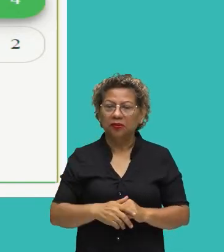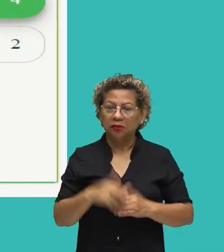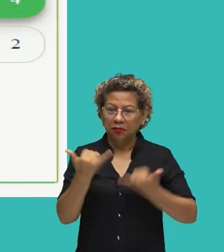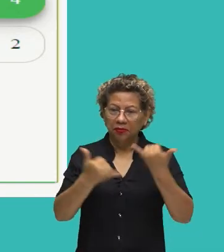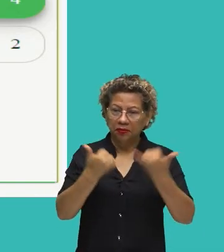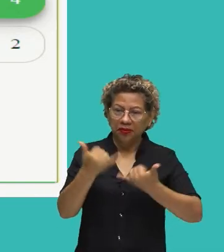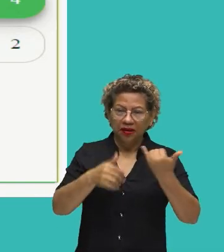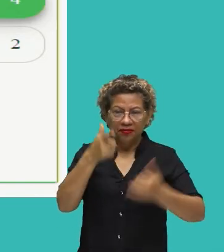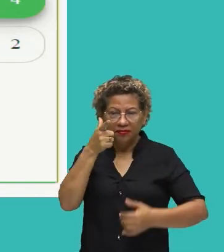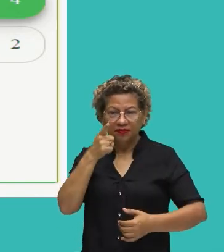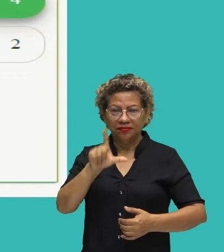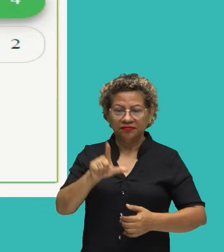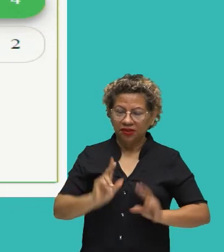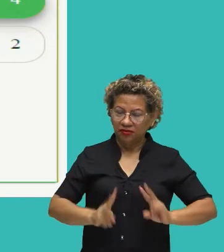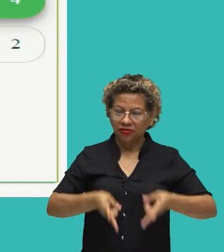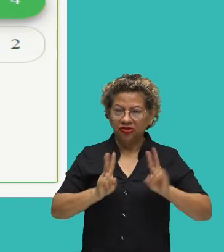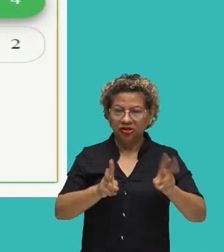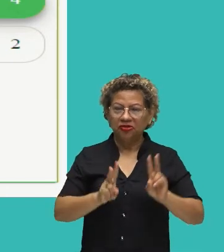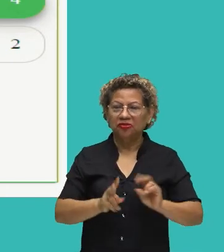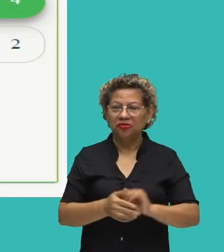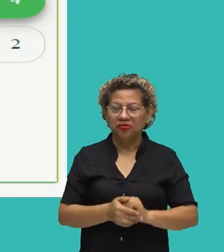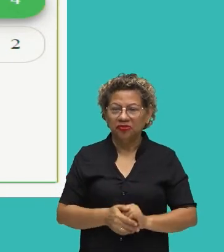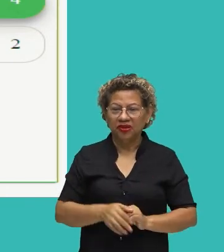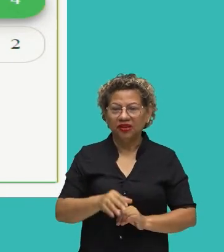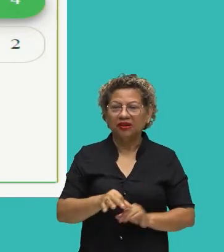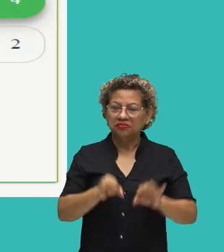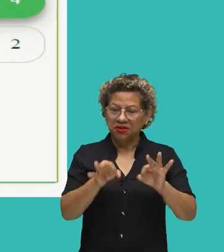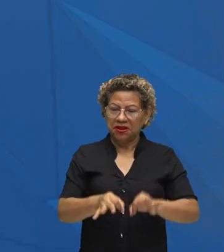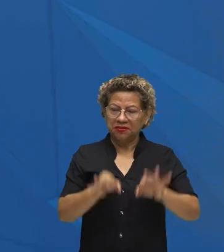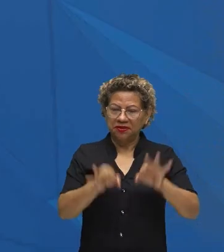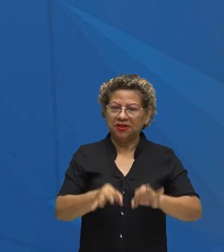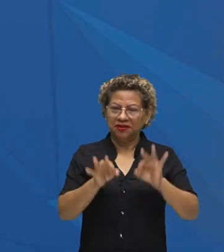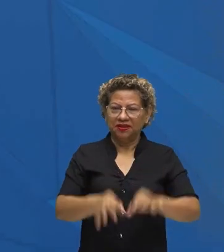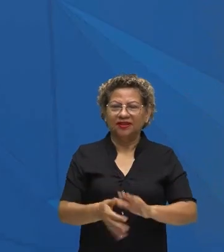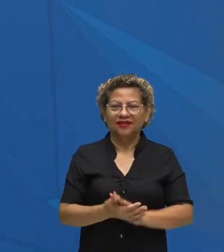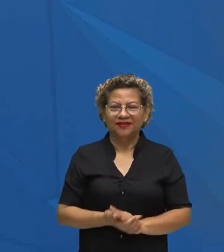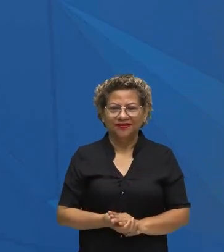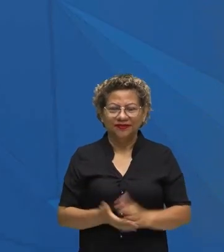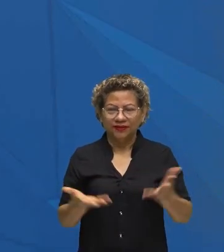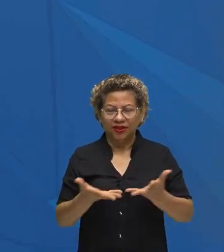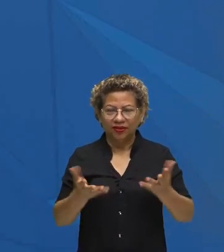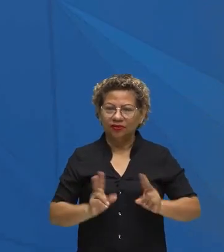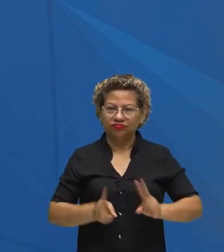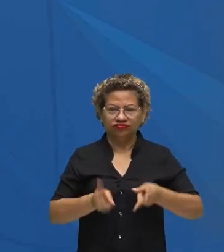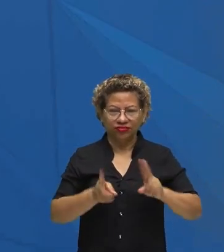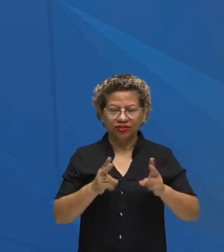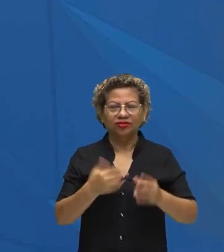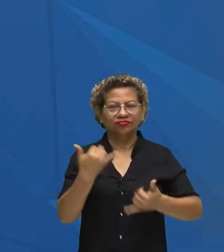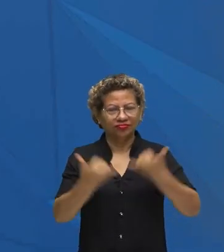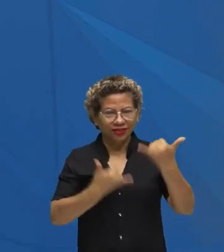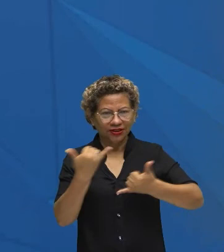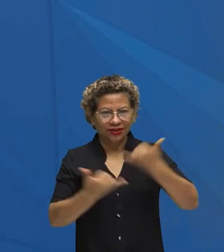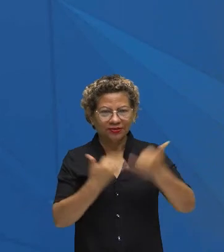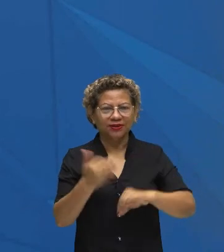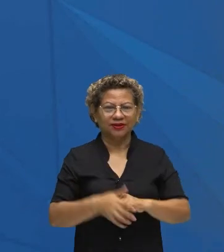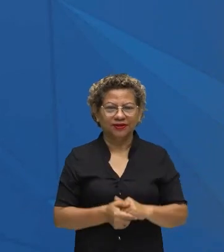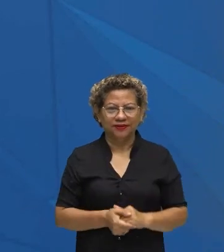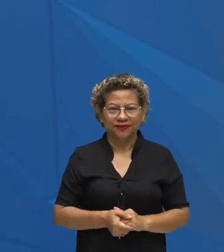4 pessoas ainda continuam no nosso jogo. Parabéns! E continuando aí o nosso quiz, porque o nosso tempo está